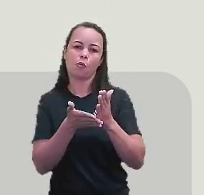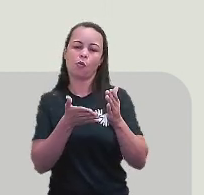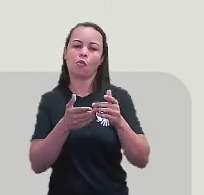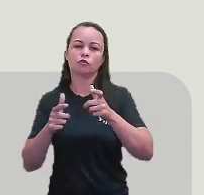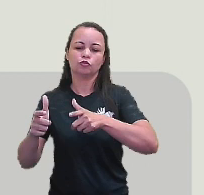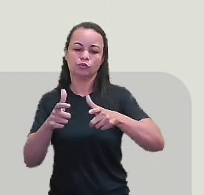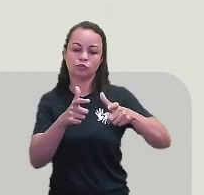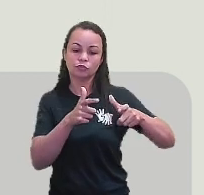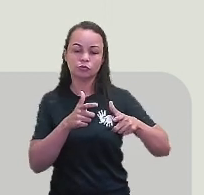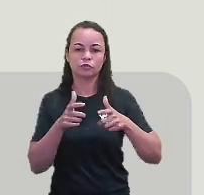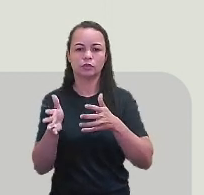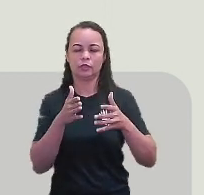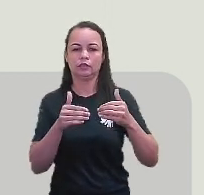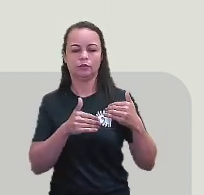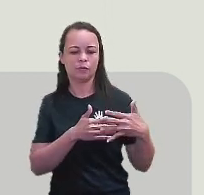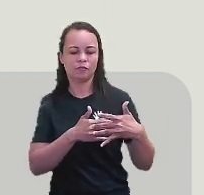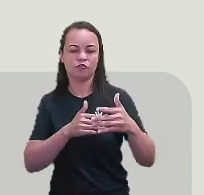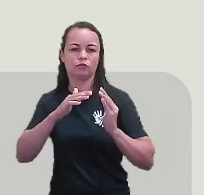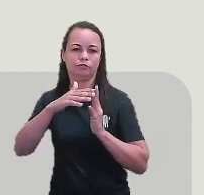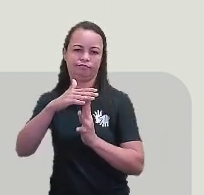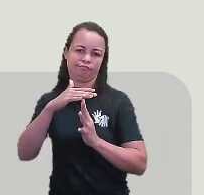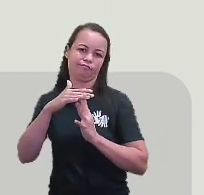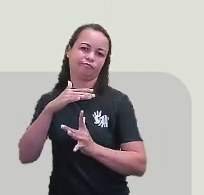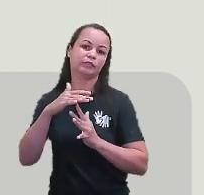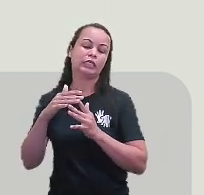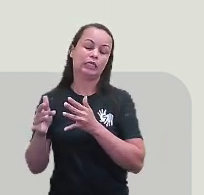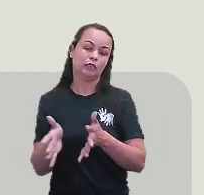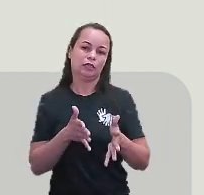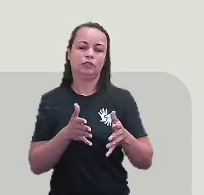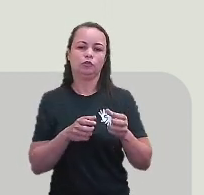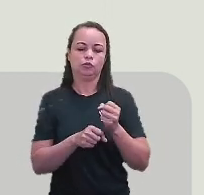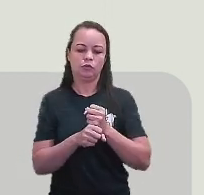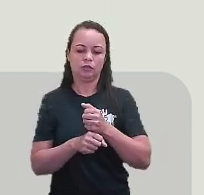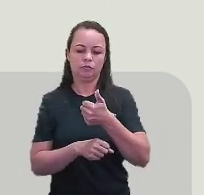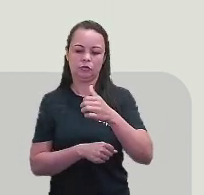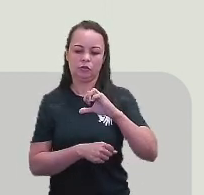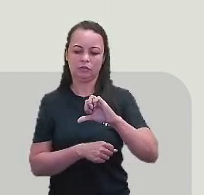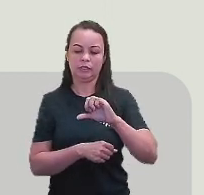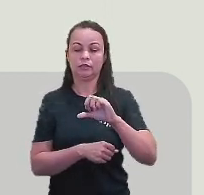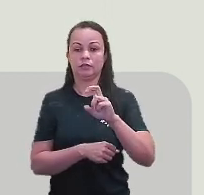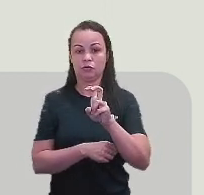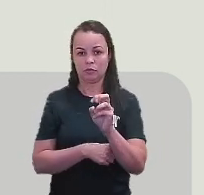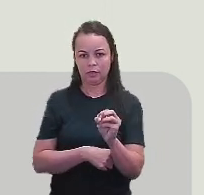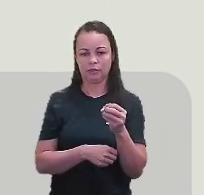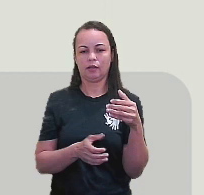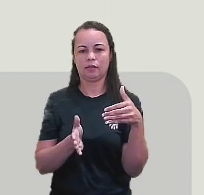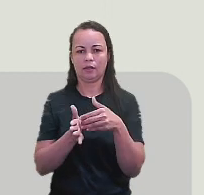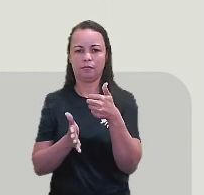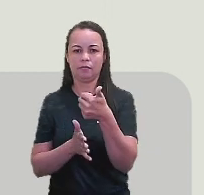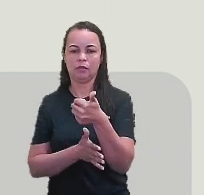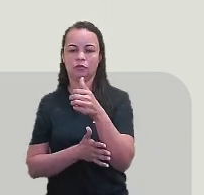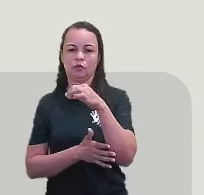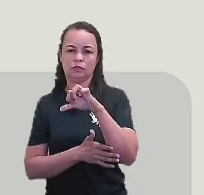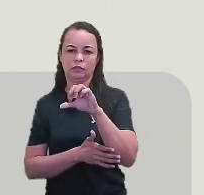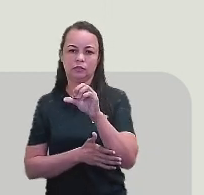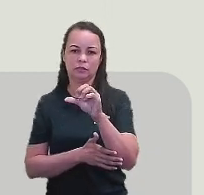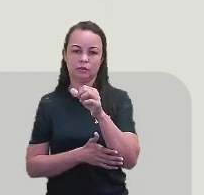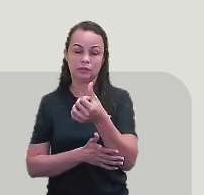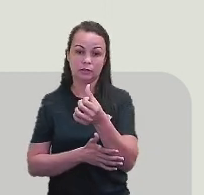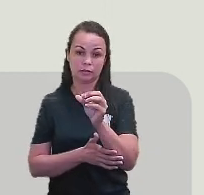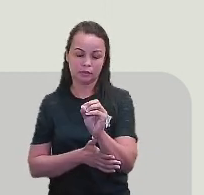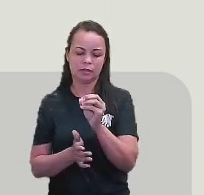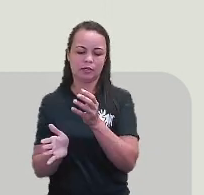provocaram grandes fluxos migratórios. Em 1950 e 1960, as migrações ocorriam